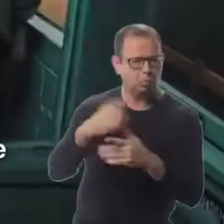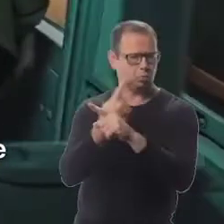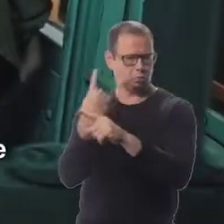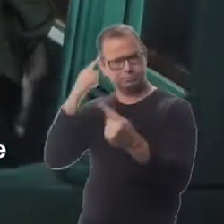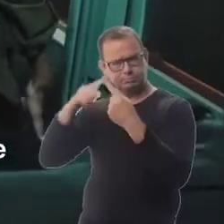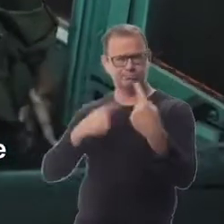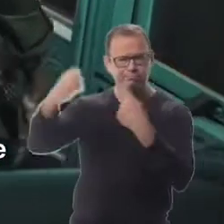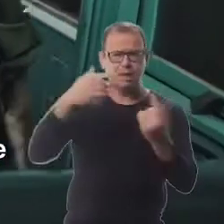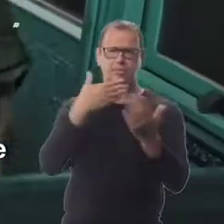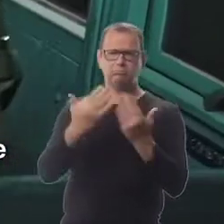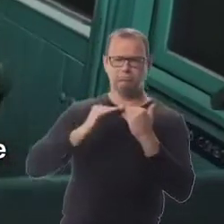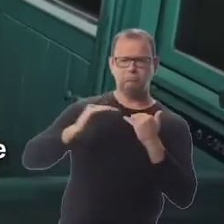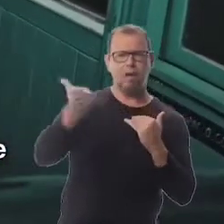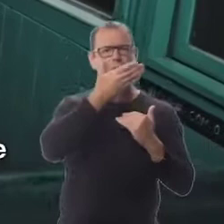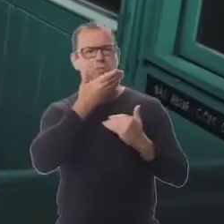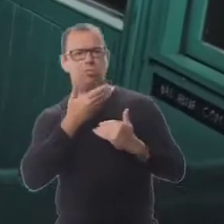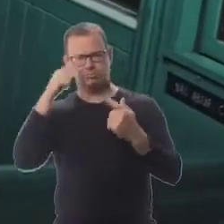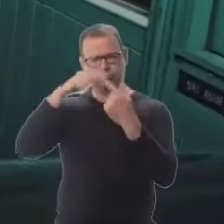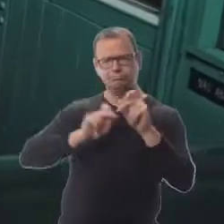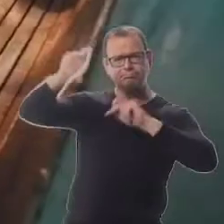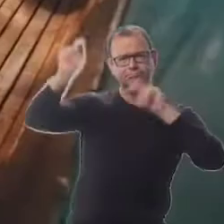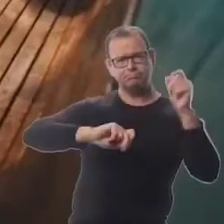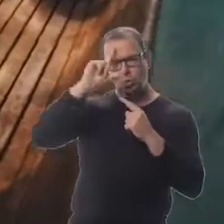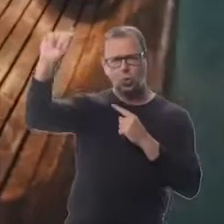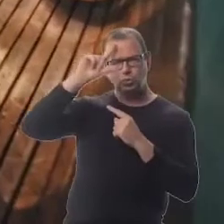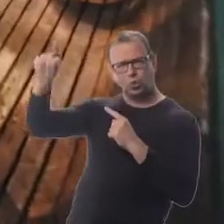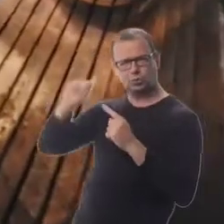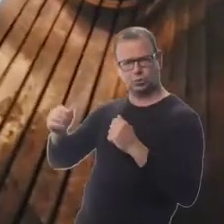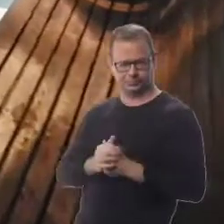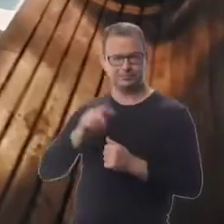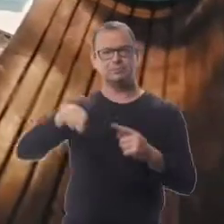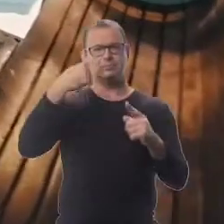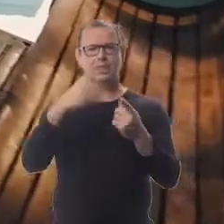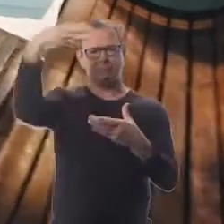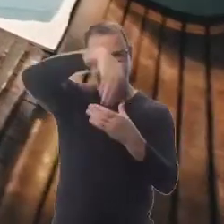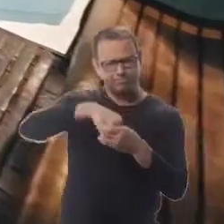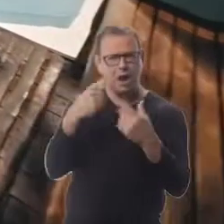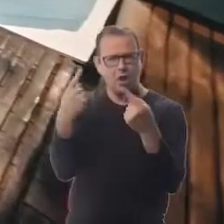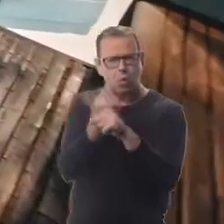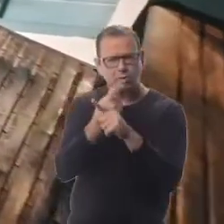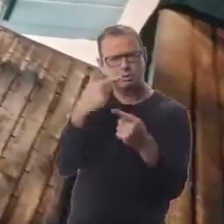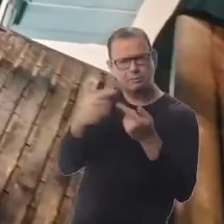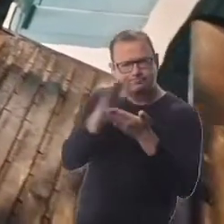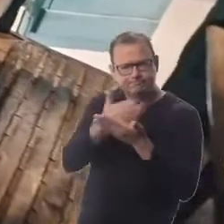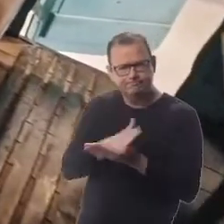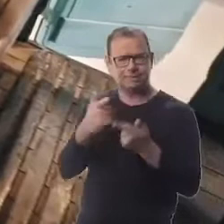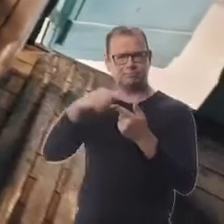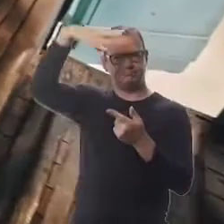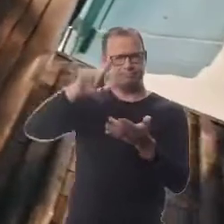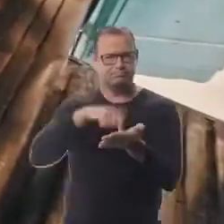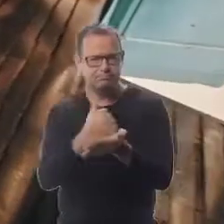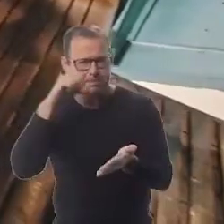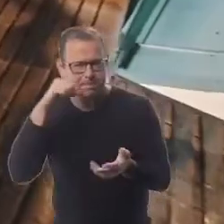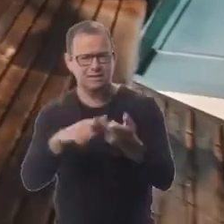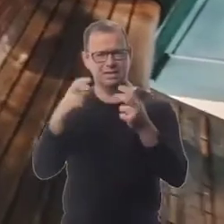à sua longa distância entre os eixos. Tinham compartimentos separados por tabiques incompletos, iluminação elétrica, bancos corridos